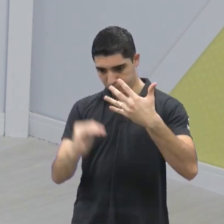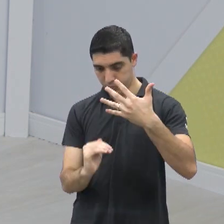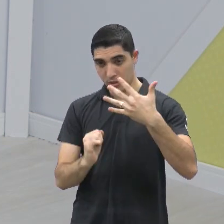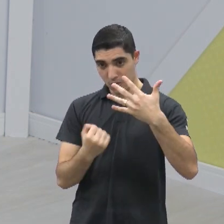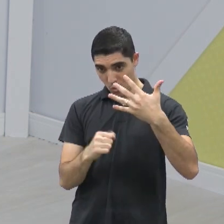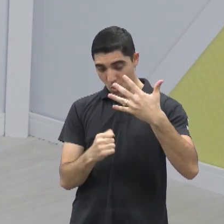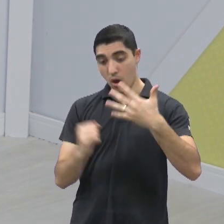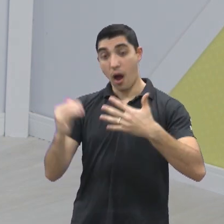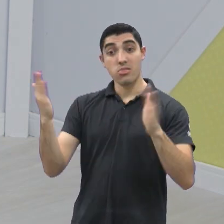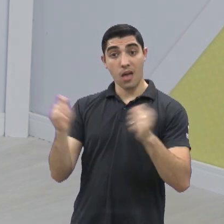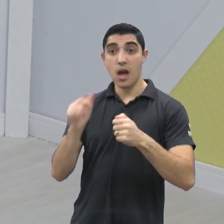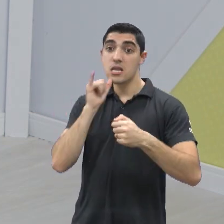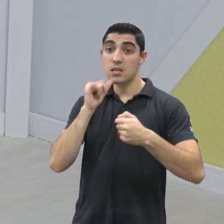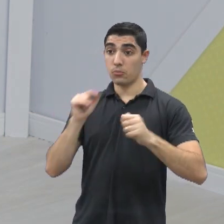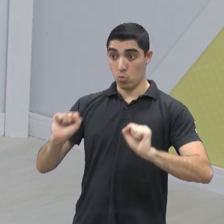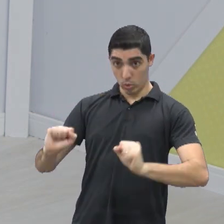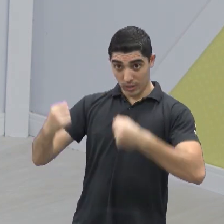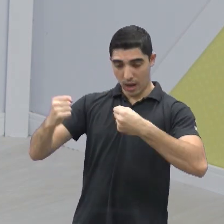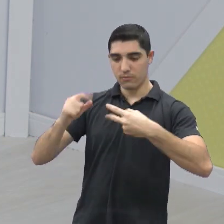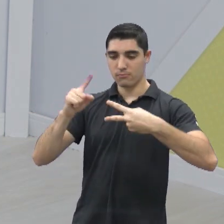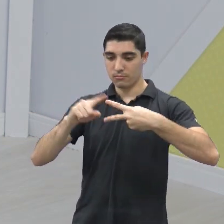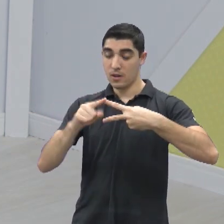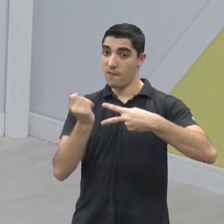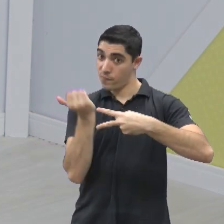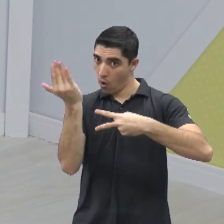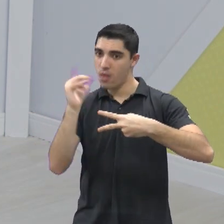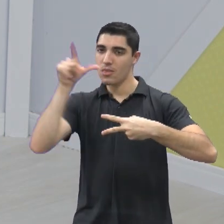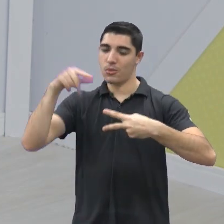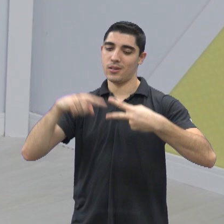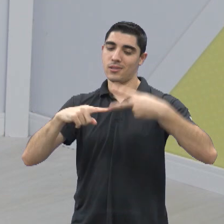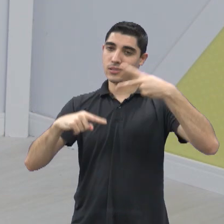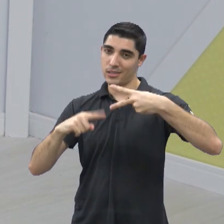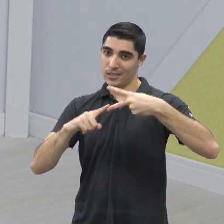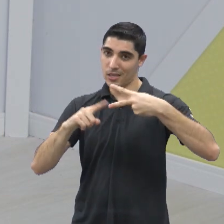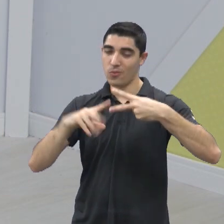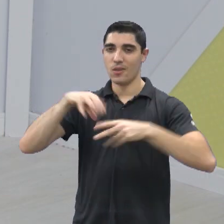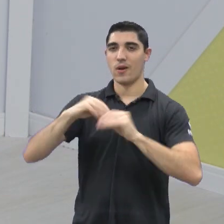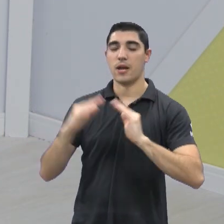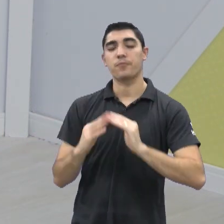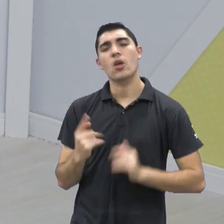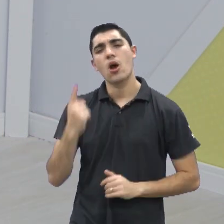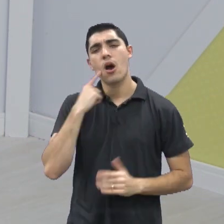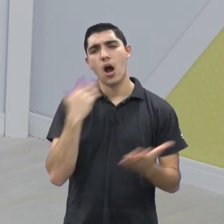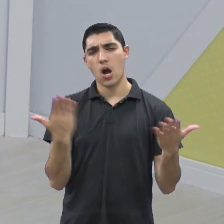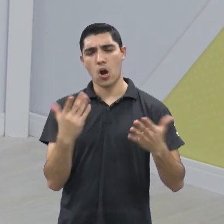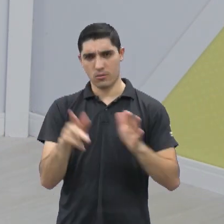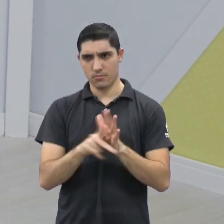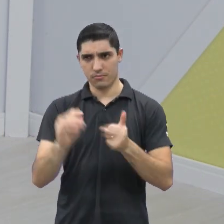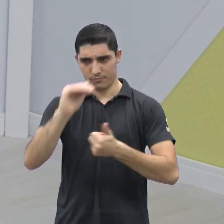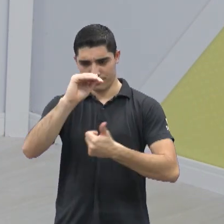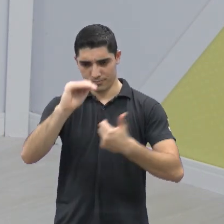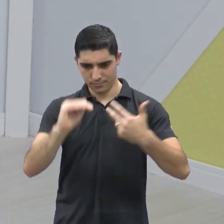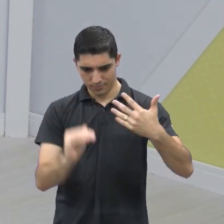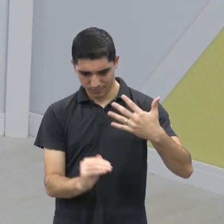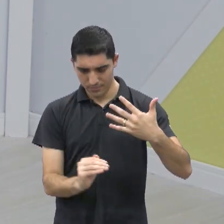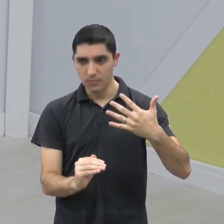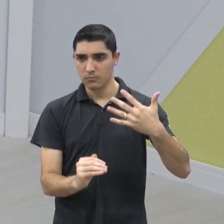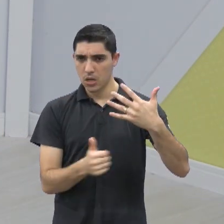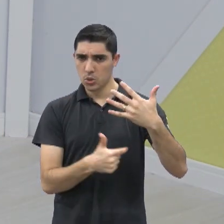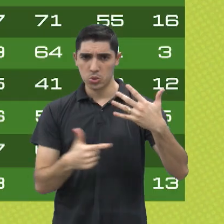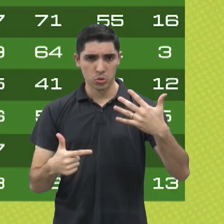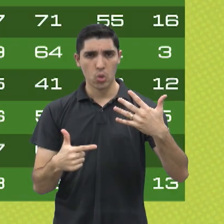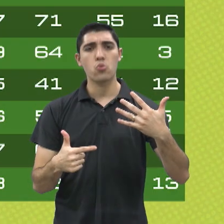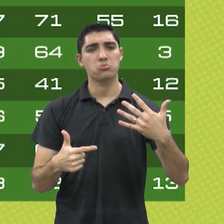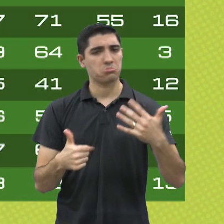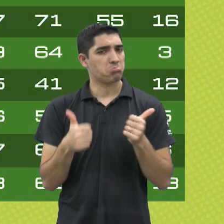Vamos dar uma olhadinha na classificação final da Liga Nacional, porque tem uma peculiaridade. Do 1º ao 12º, tudo dentro de uma normalidade, tudo